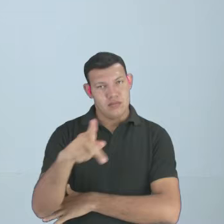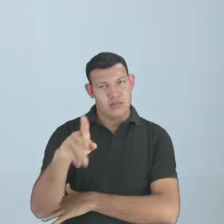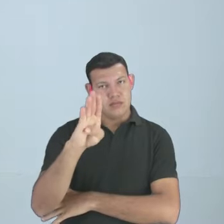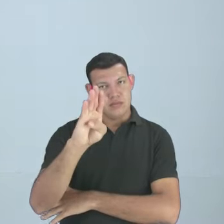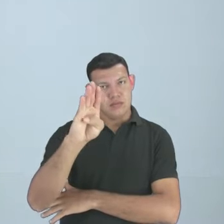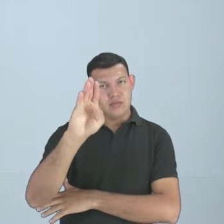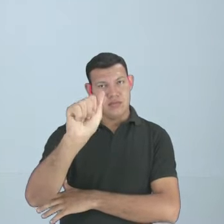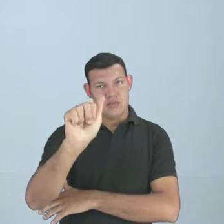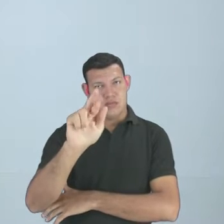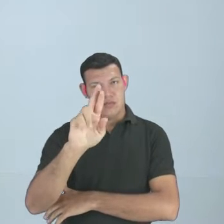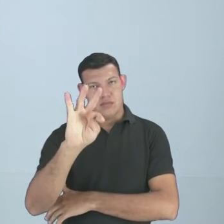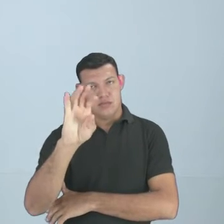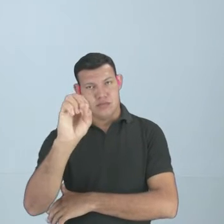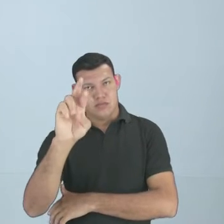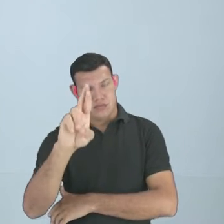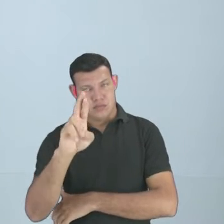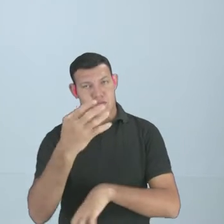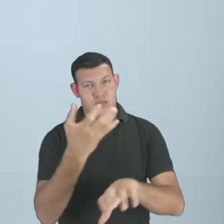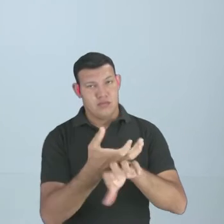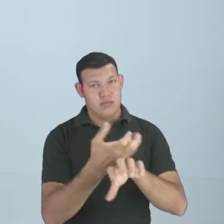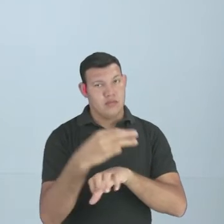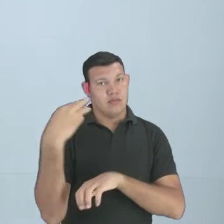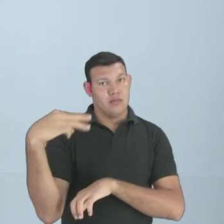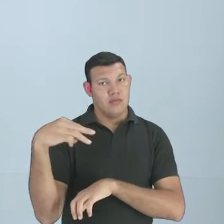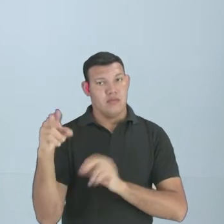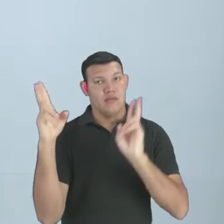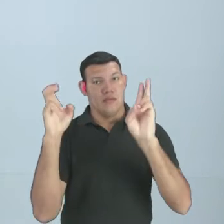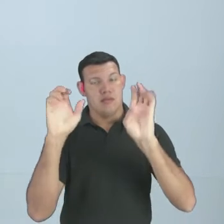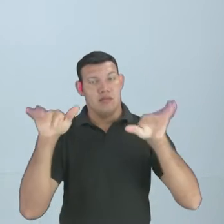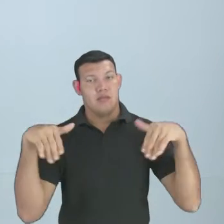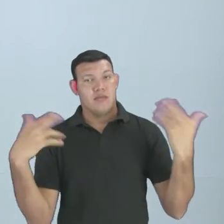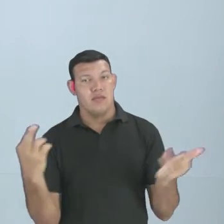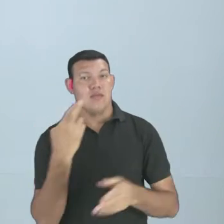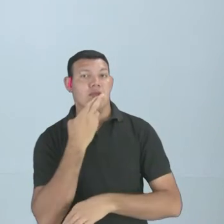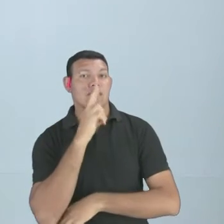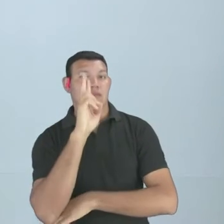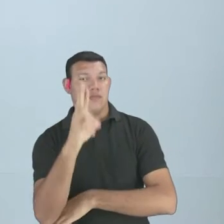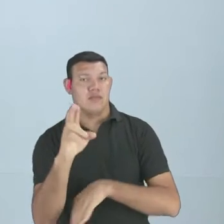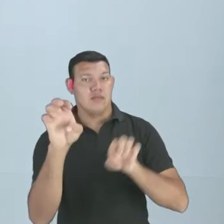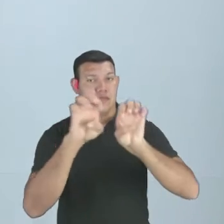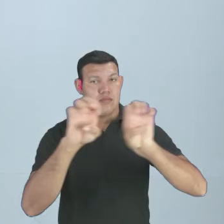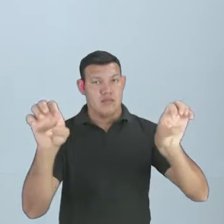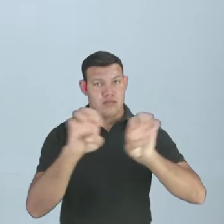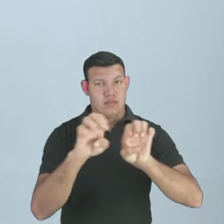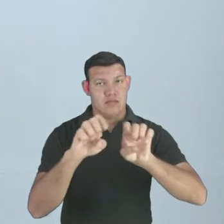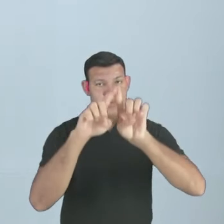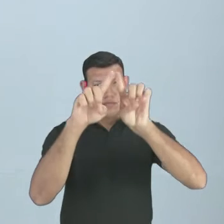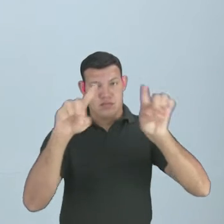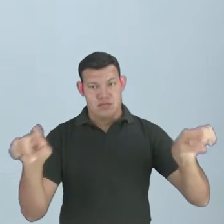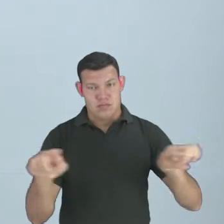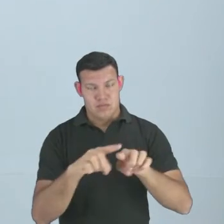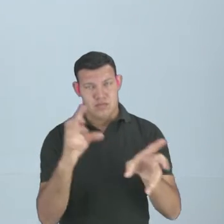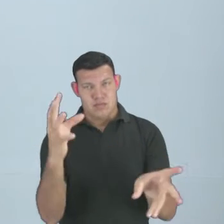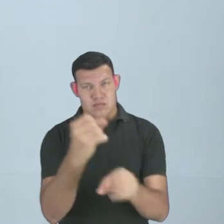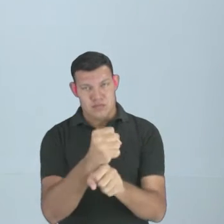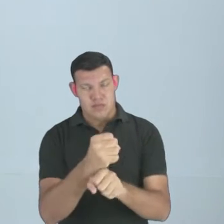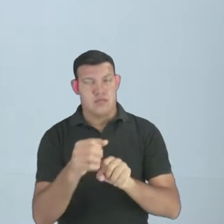bastou pelo seu de matemático e o tema da aula de hoje é resolução de equações trigonométricas